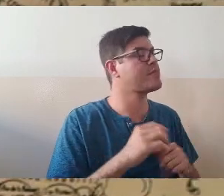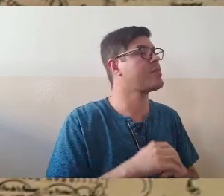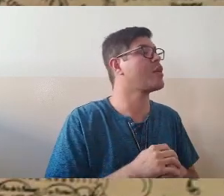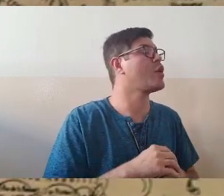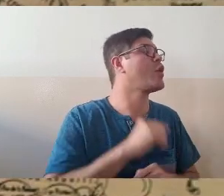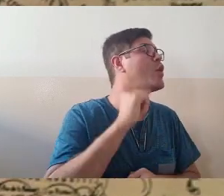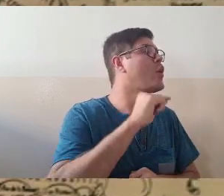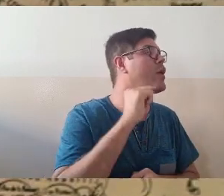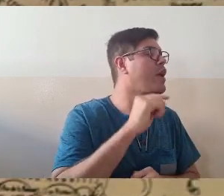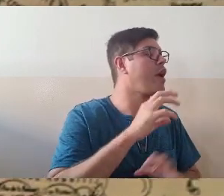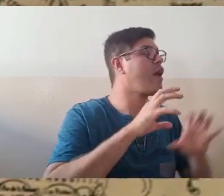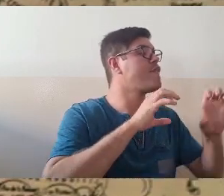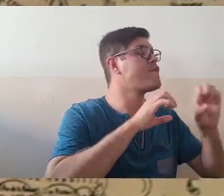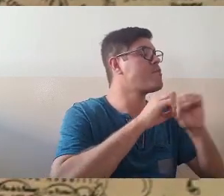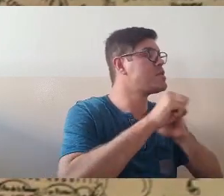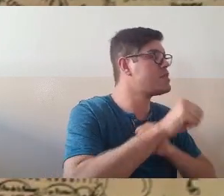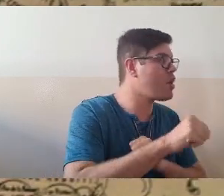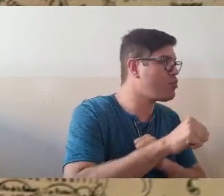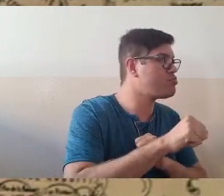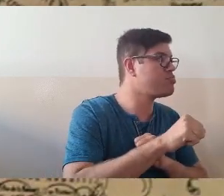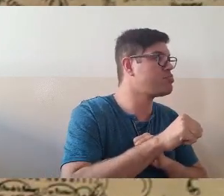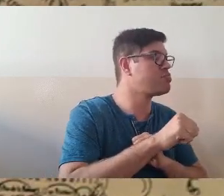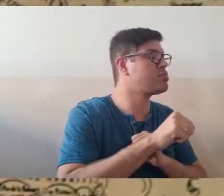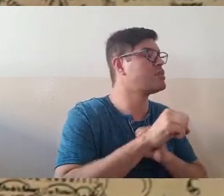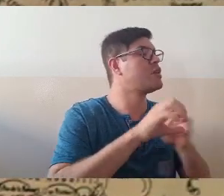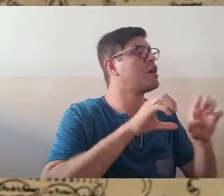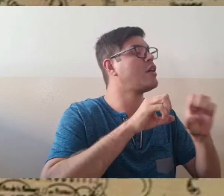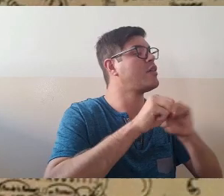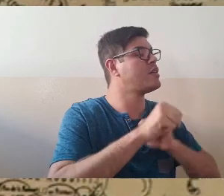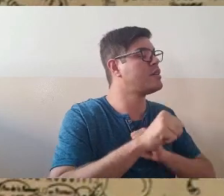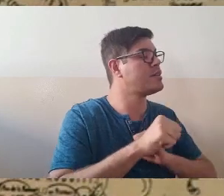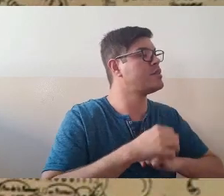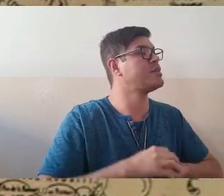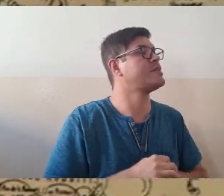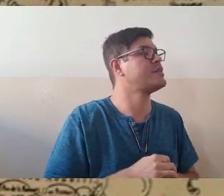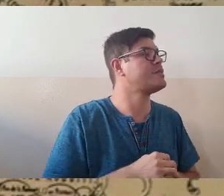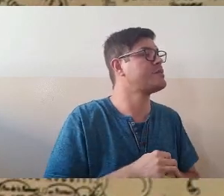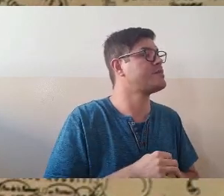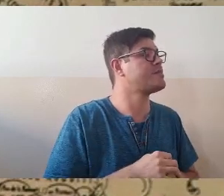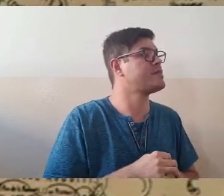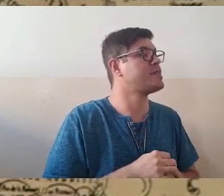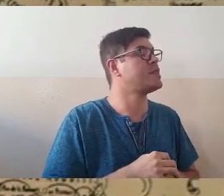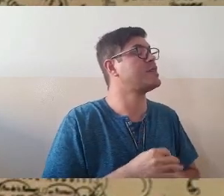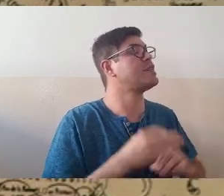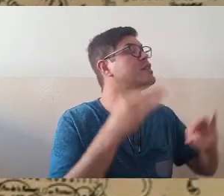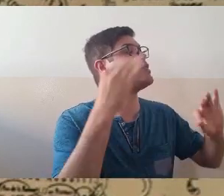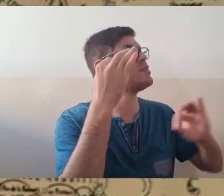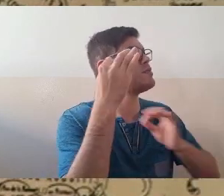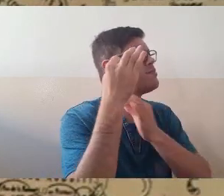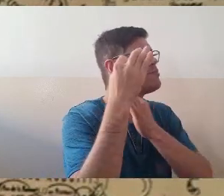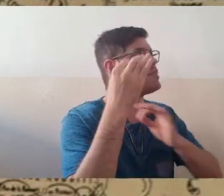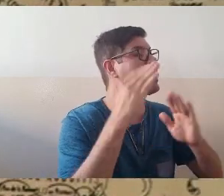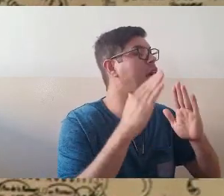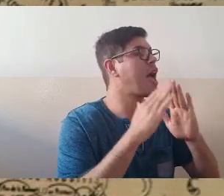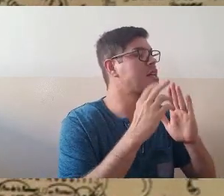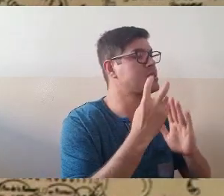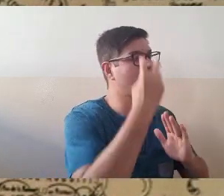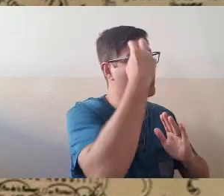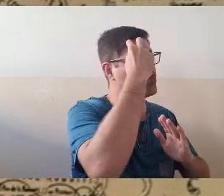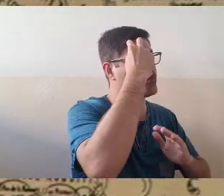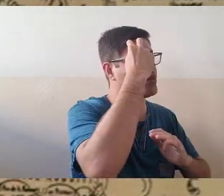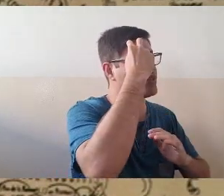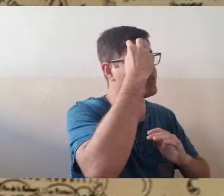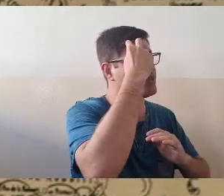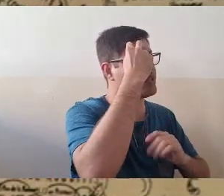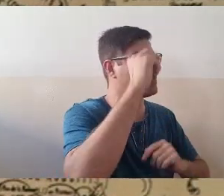para a formação da camerata de cordas da Casa da Cultura. Camerata de cordas, eu vi.